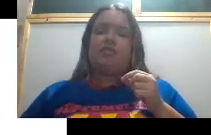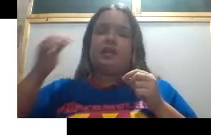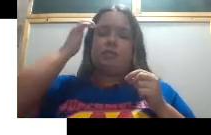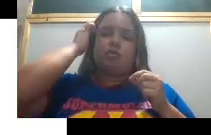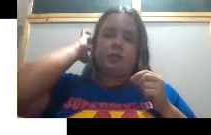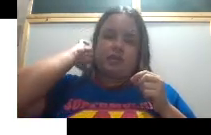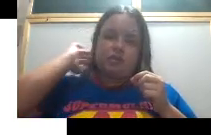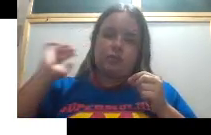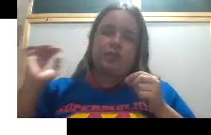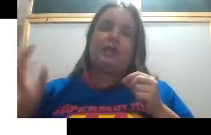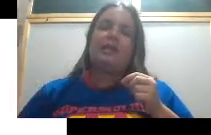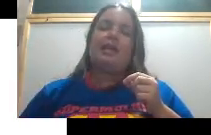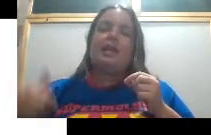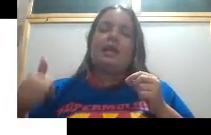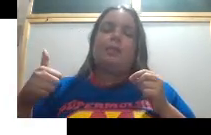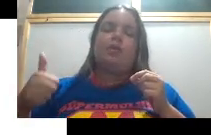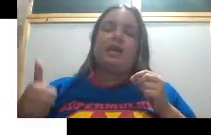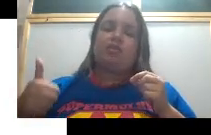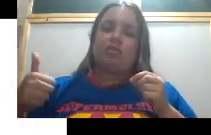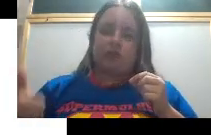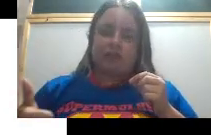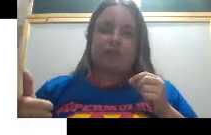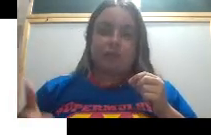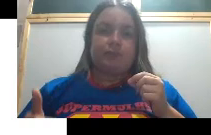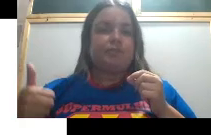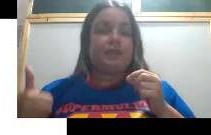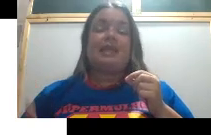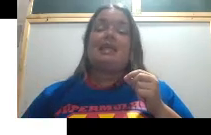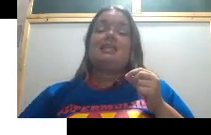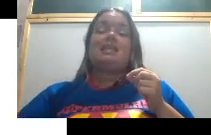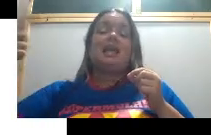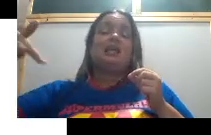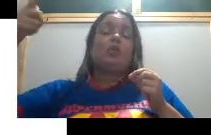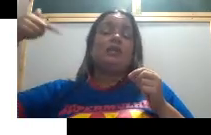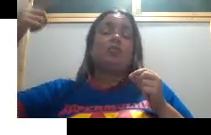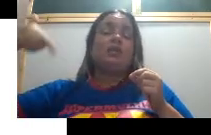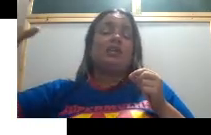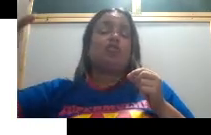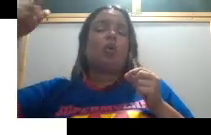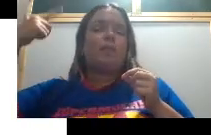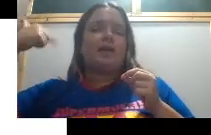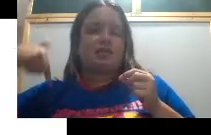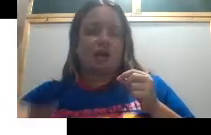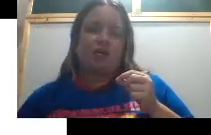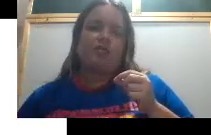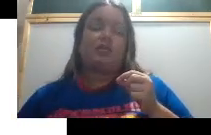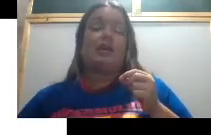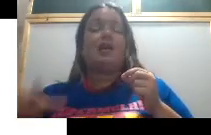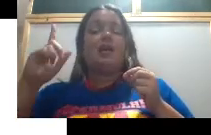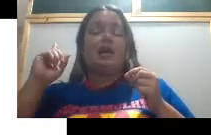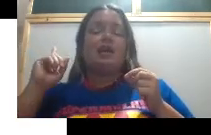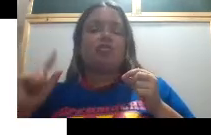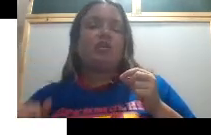e nós até falando sobre isso mulheres não votavam E se ela e quando as mulheres começaram